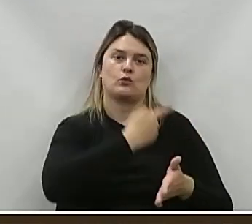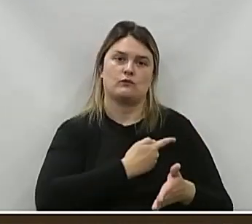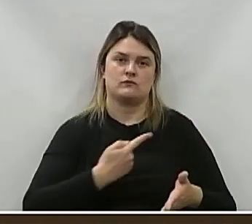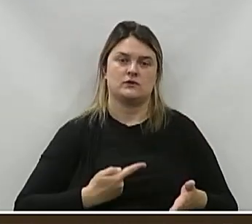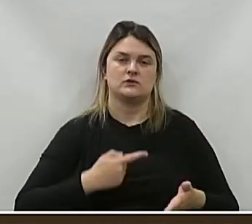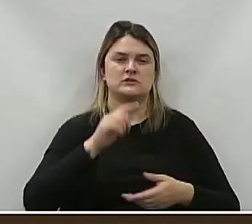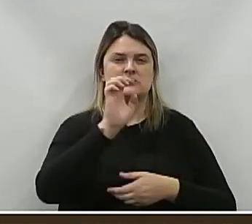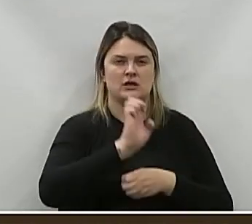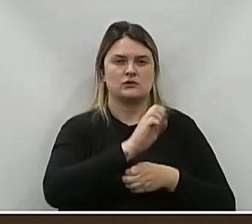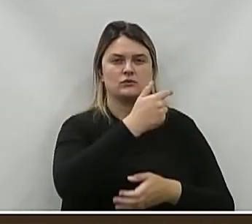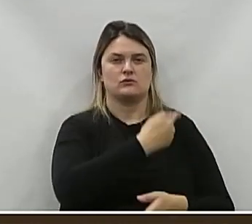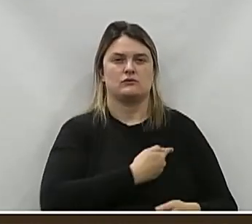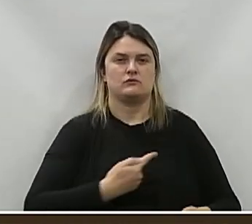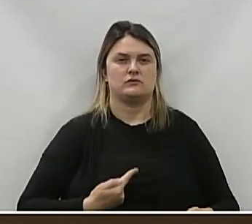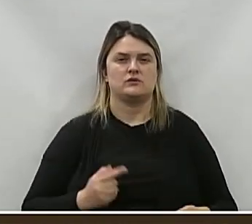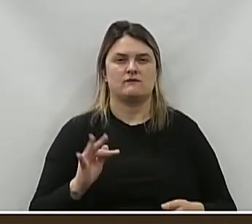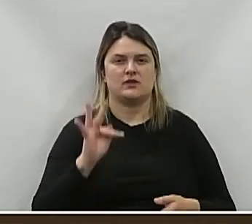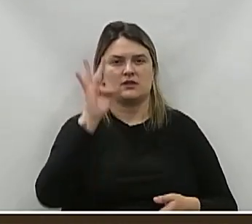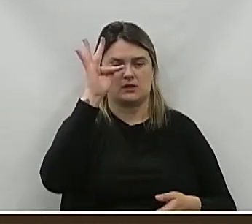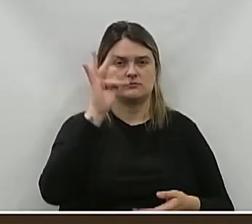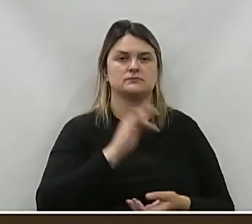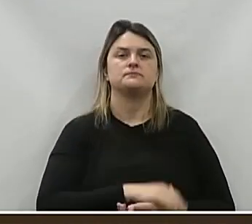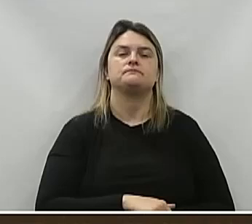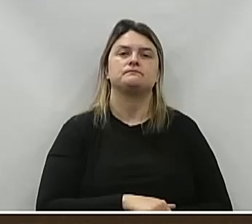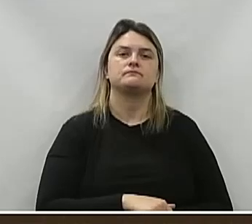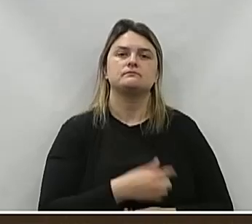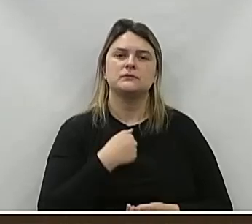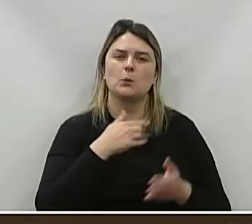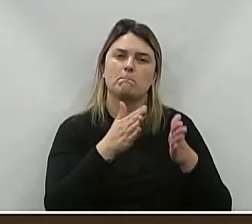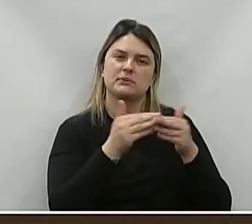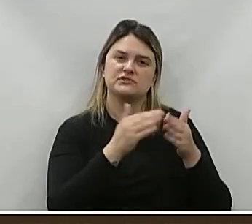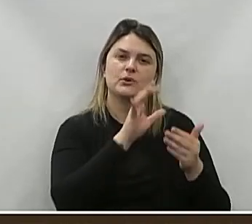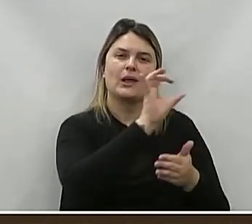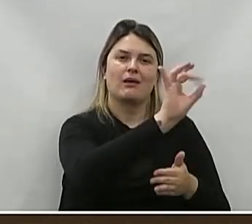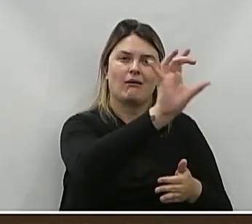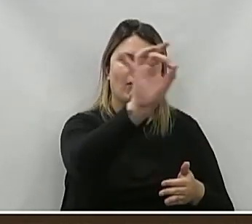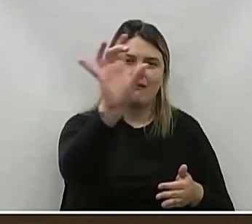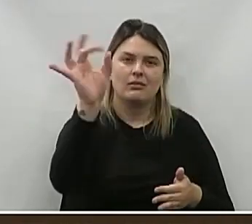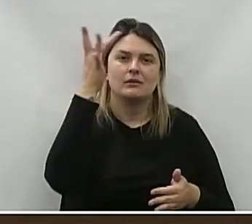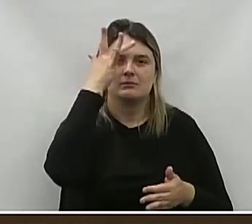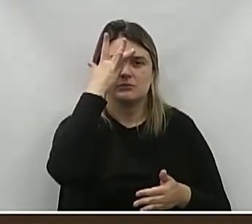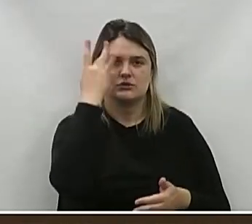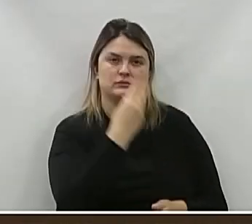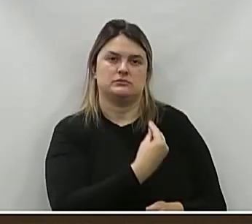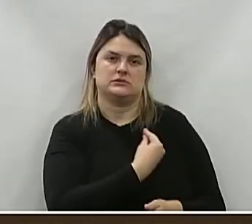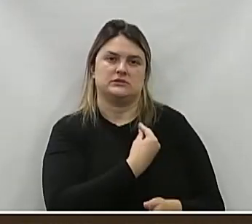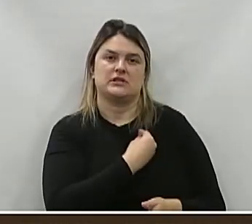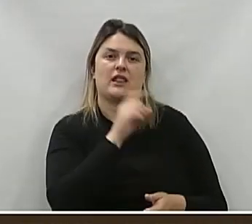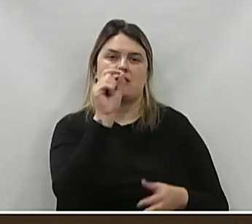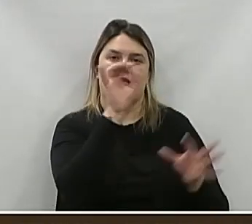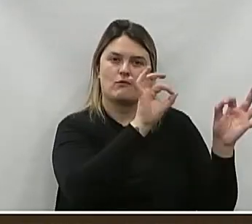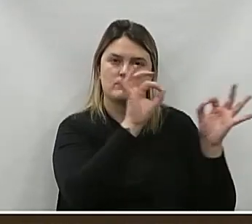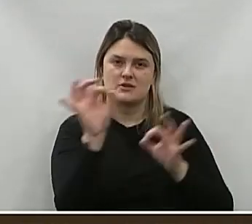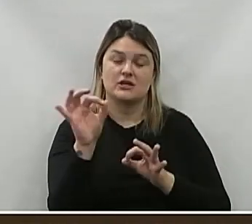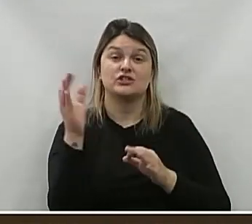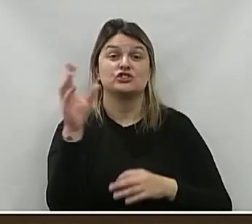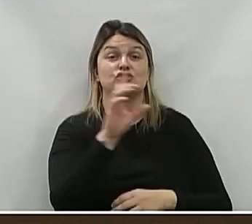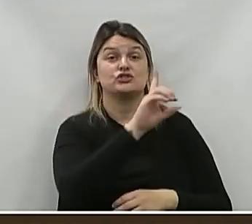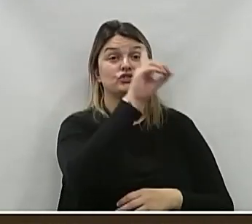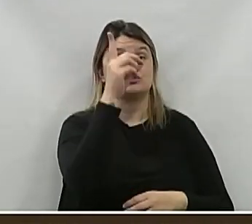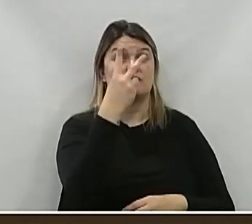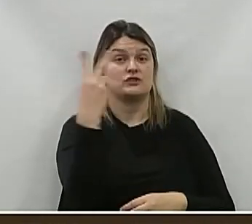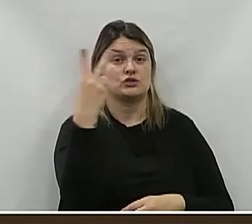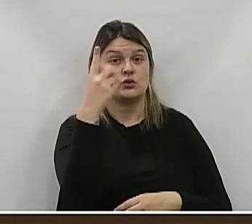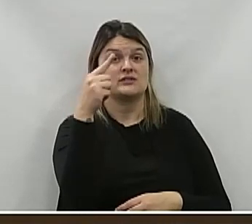do estado do Governo Federal então eu peço a cada um de vocês pessoal vamos dia 22